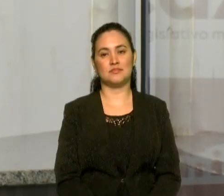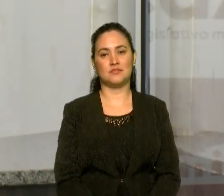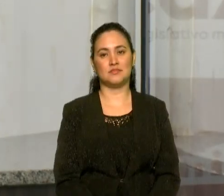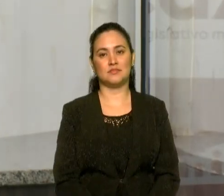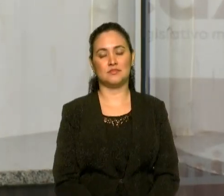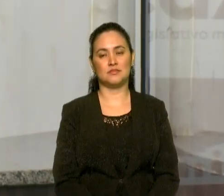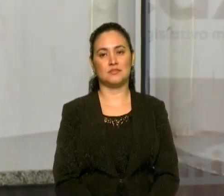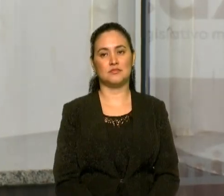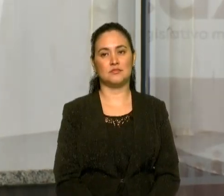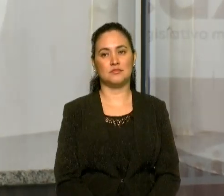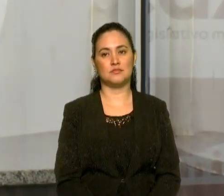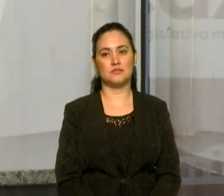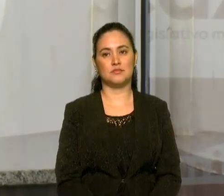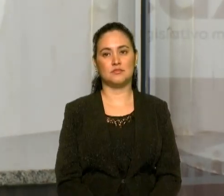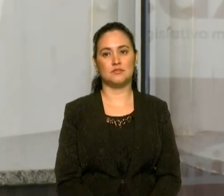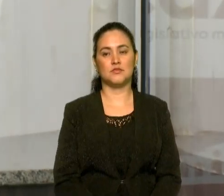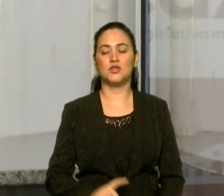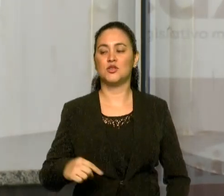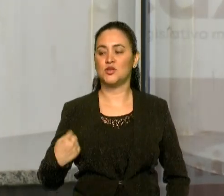Nós estamos aqui